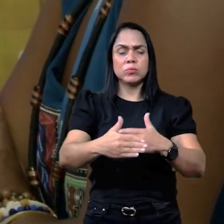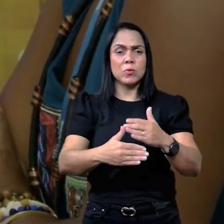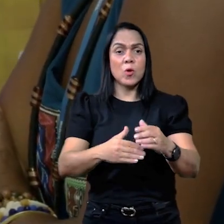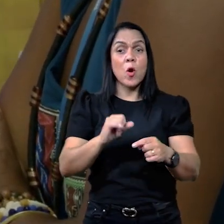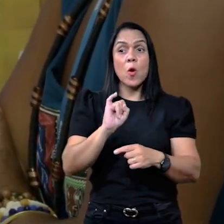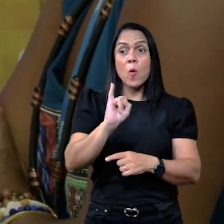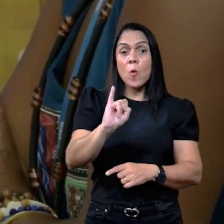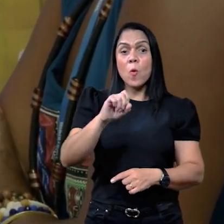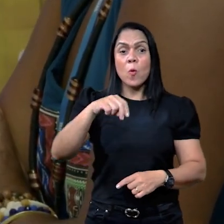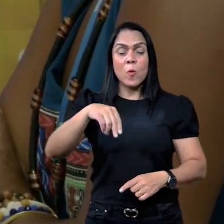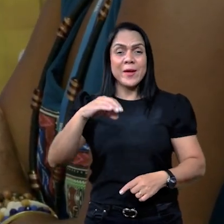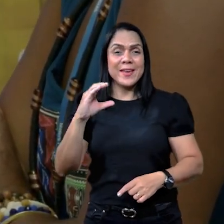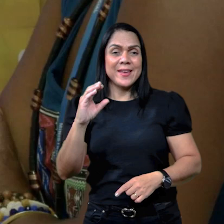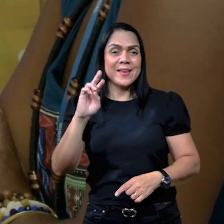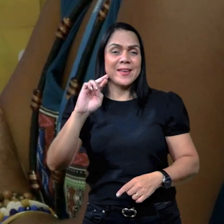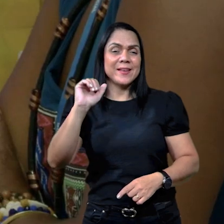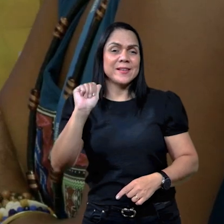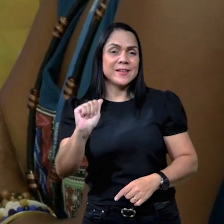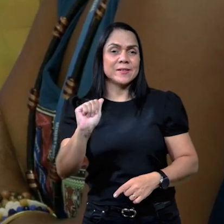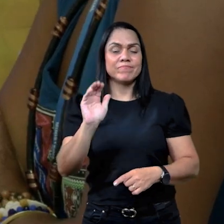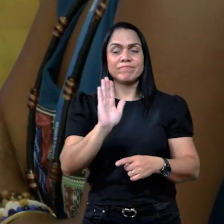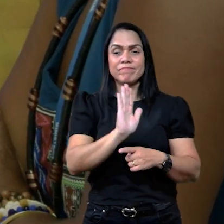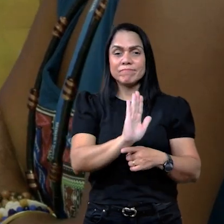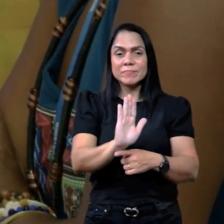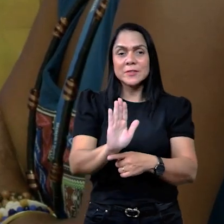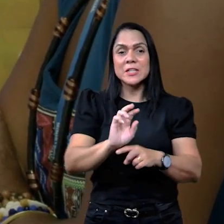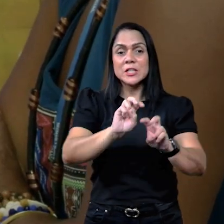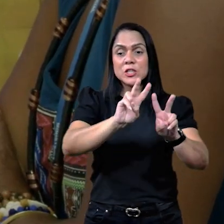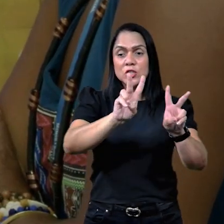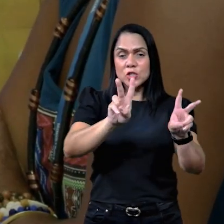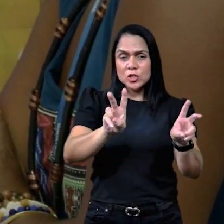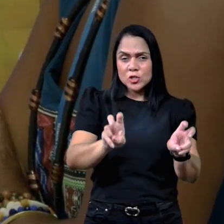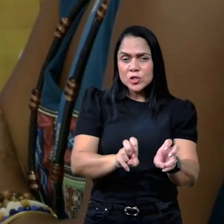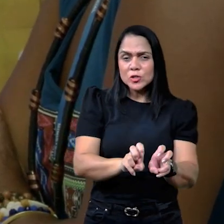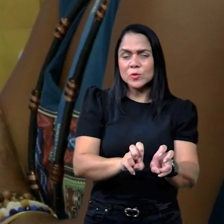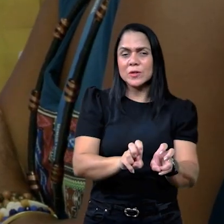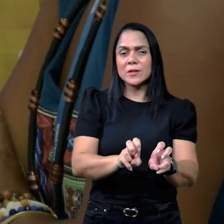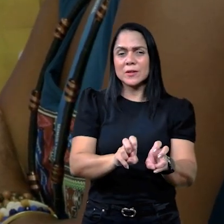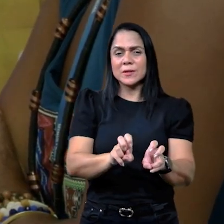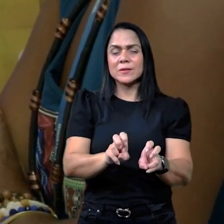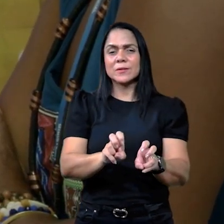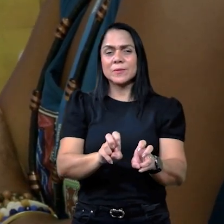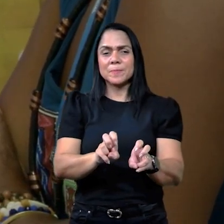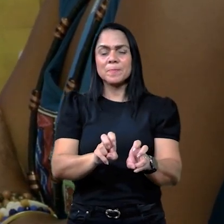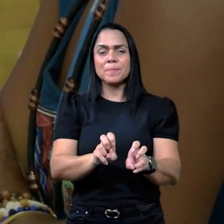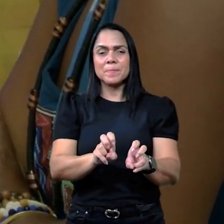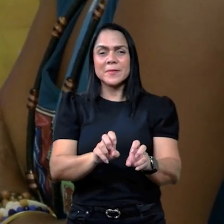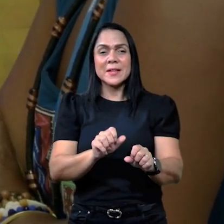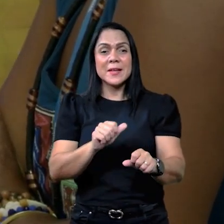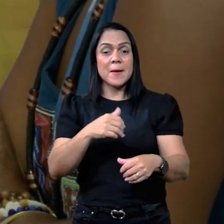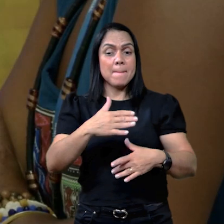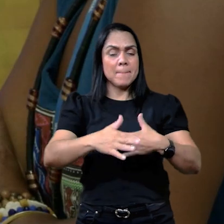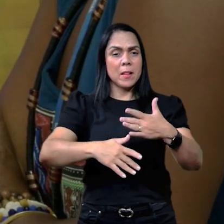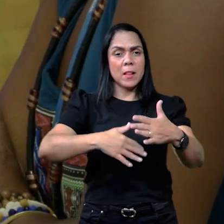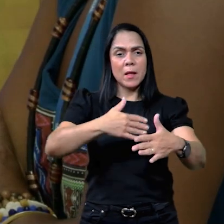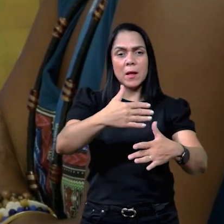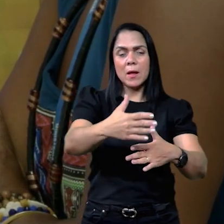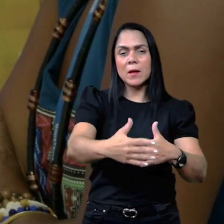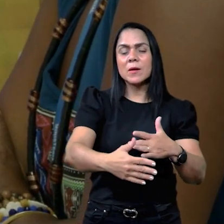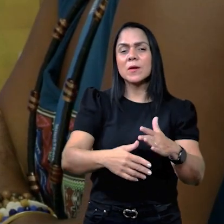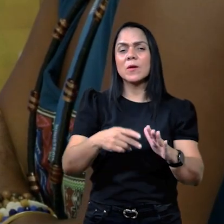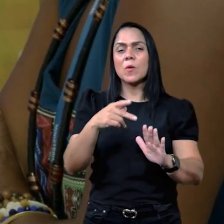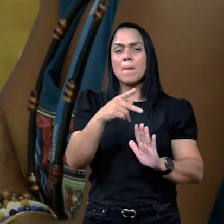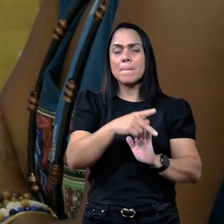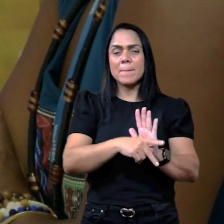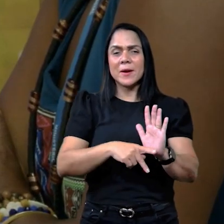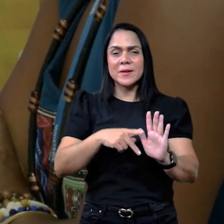o INCRA titulando né, relatórios de identificação e delimitação e fazendo esse processo de